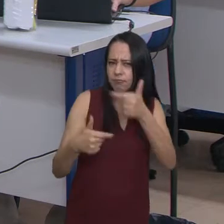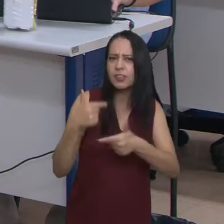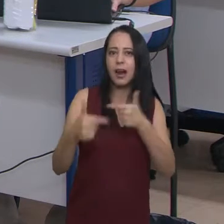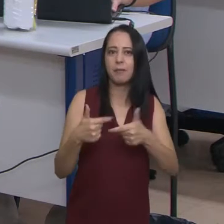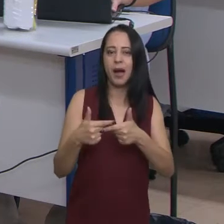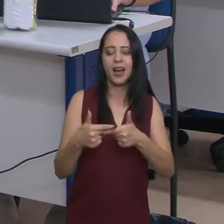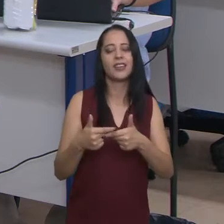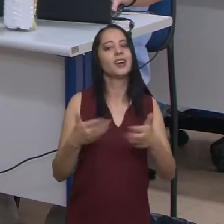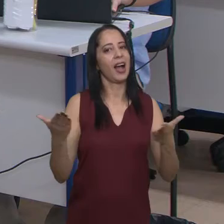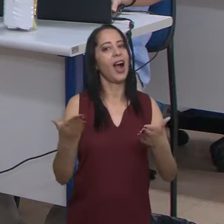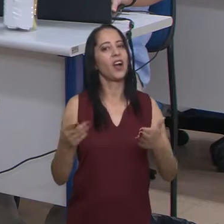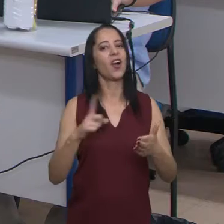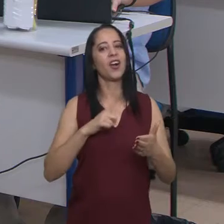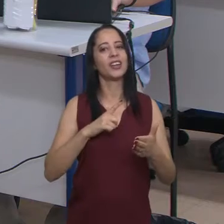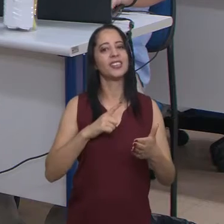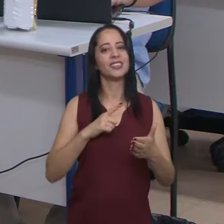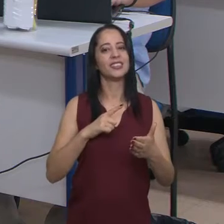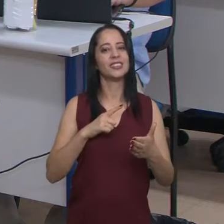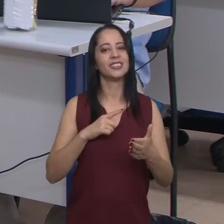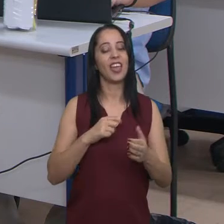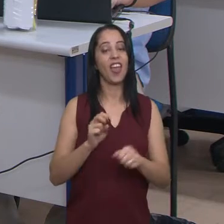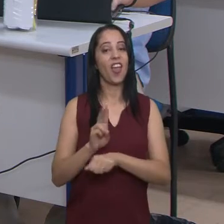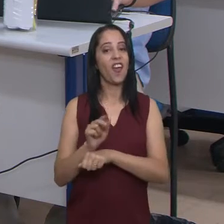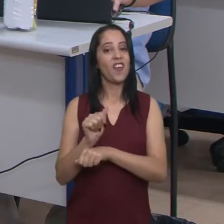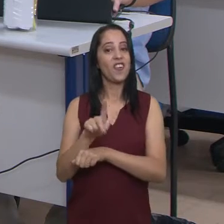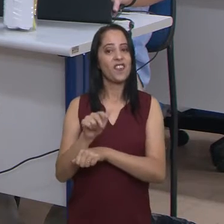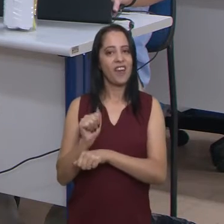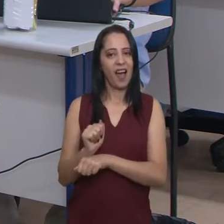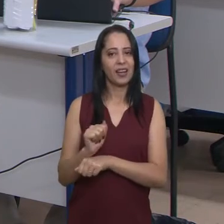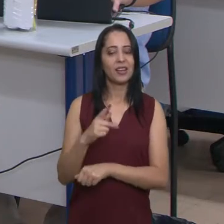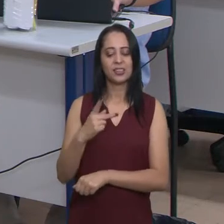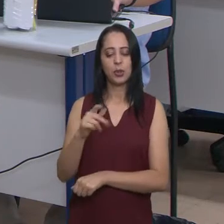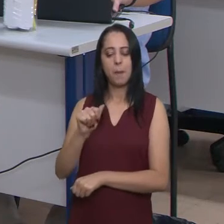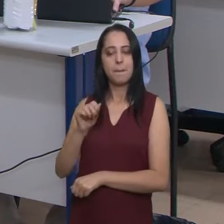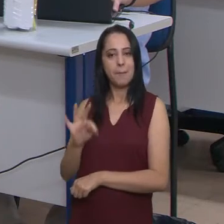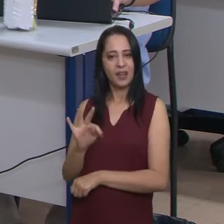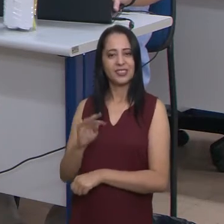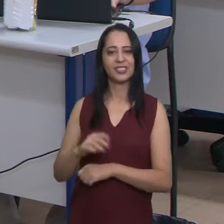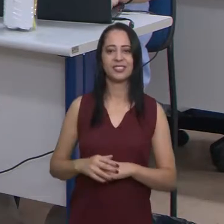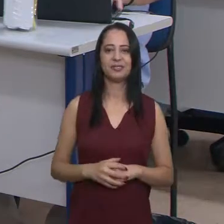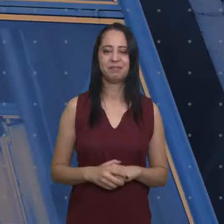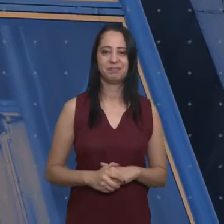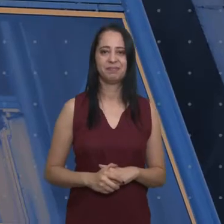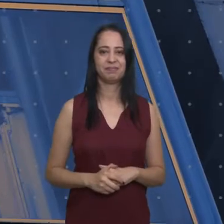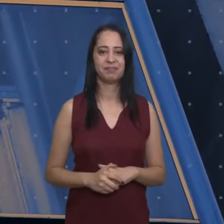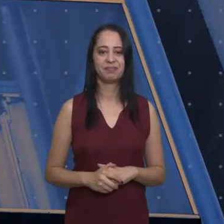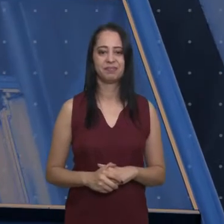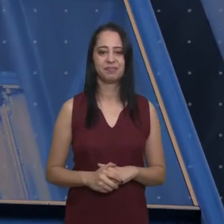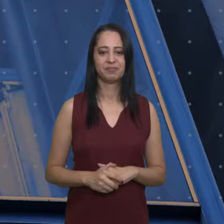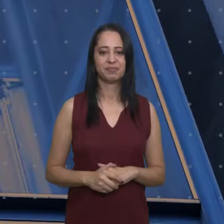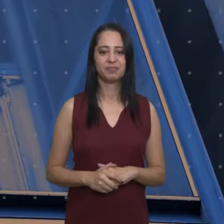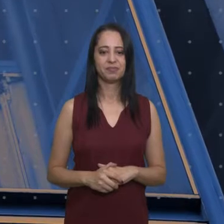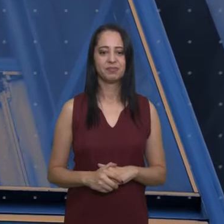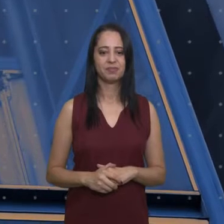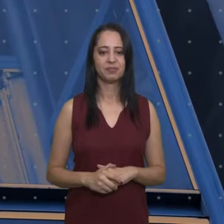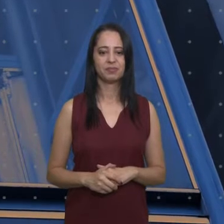recolocação, separamos na nossa agenda de serviços as vagas disponíveis no PAT de São José.